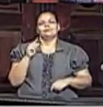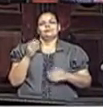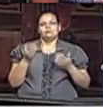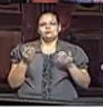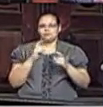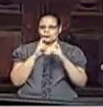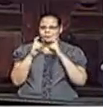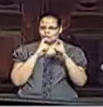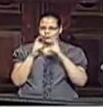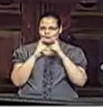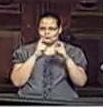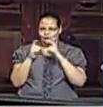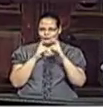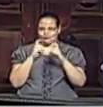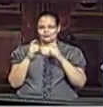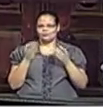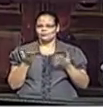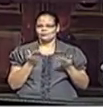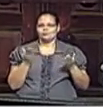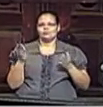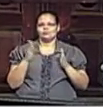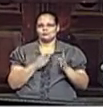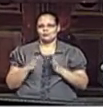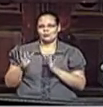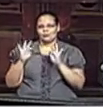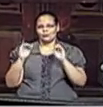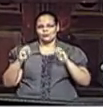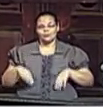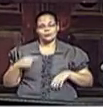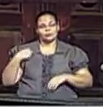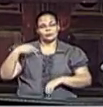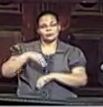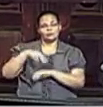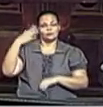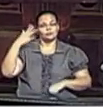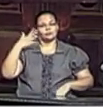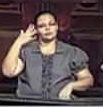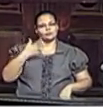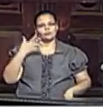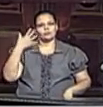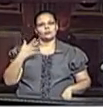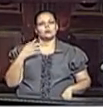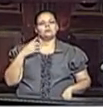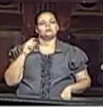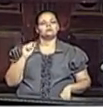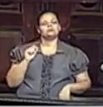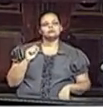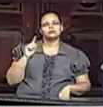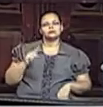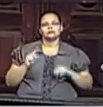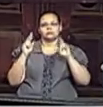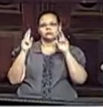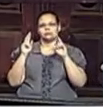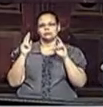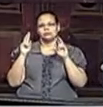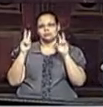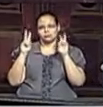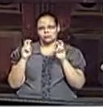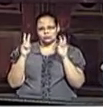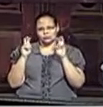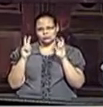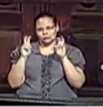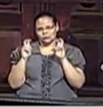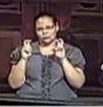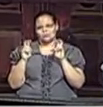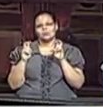nesse debate do expediente final. Eu subo essa tribuna, senhor presidente, para tratar do tema que é o